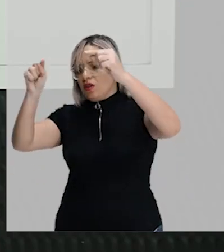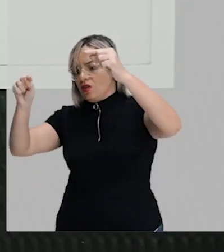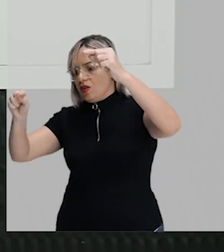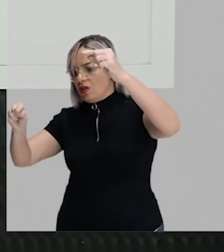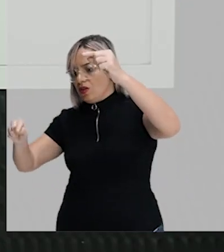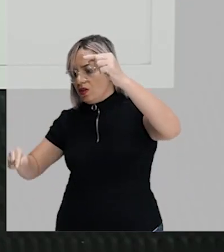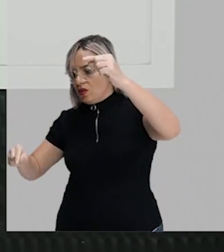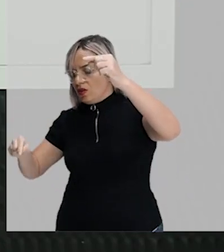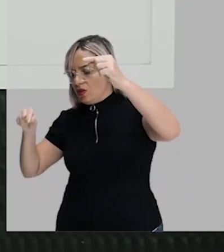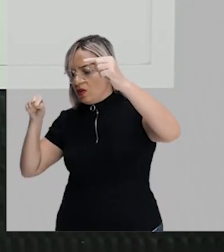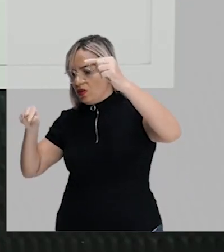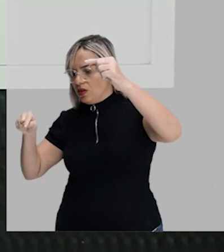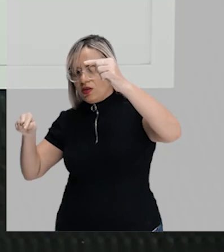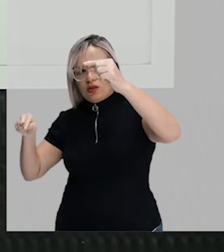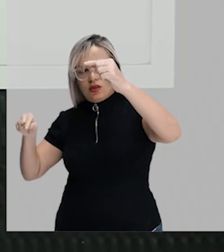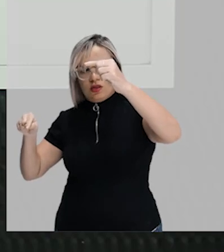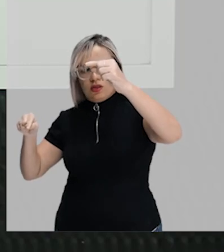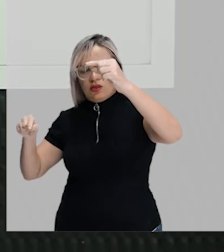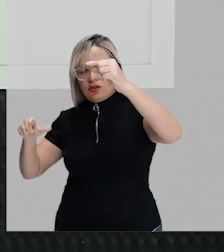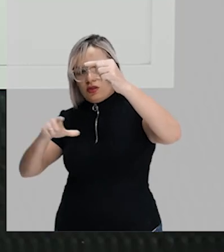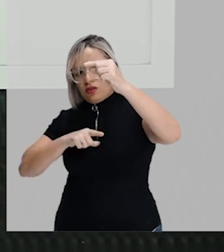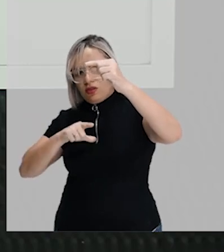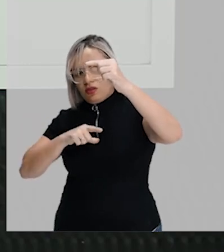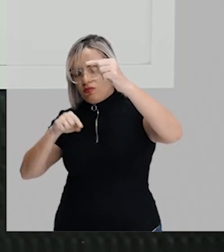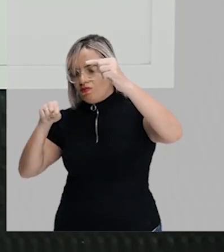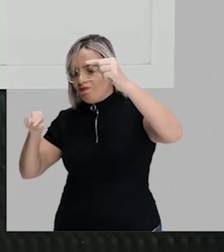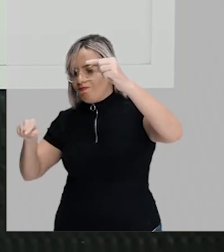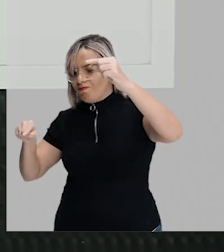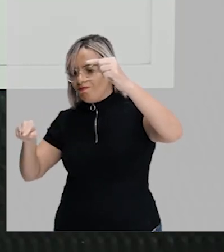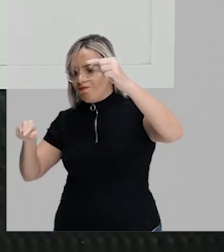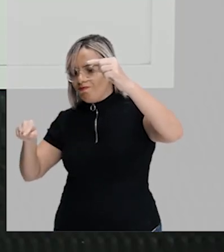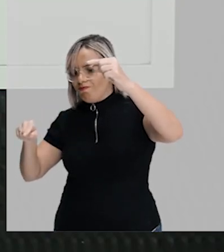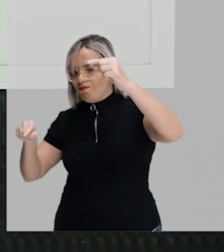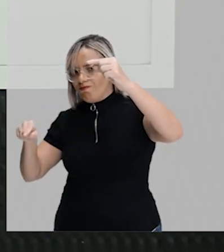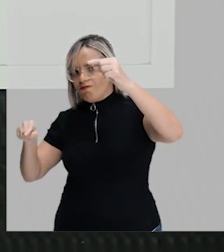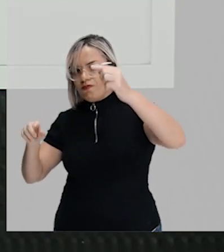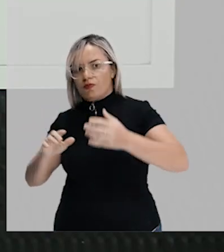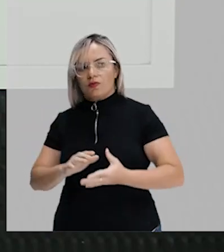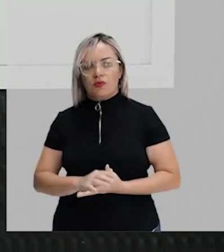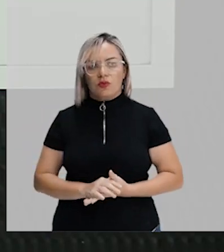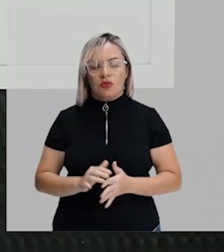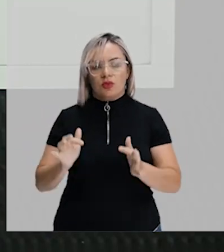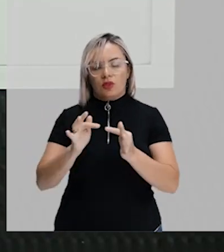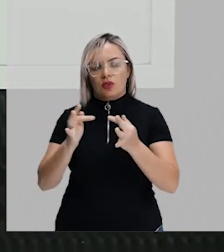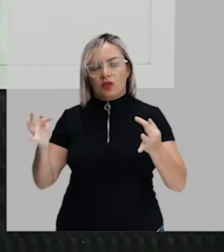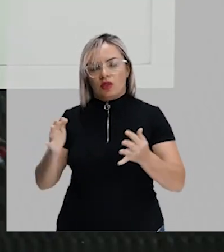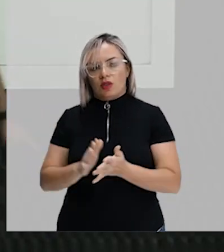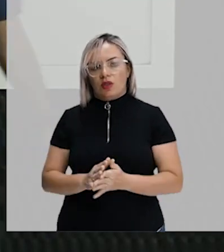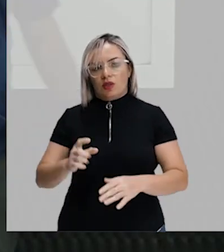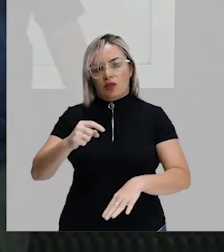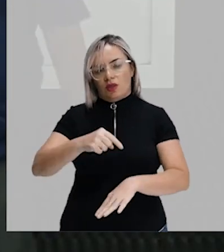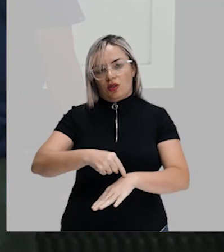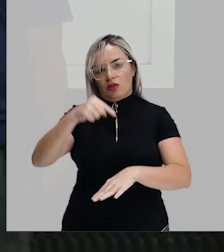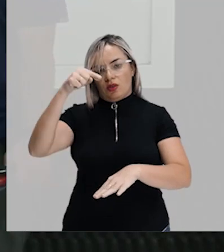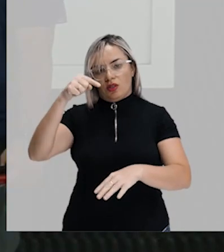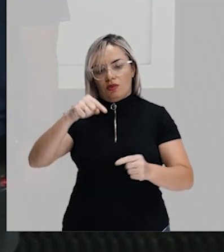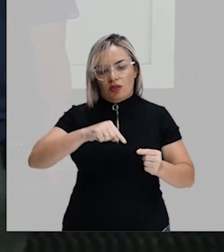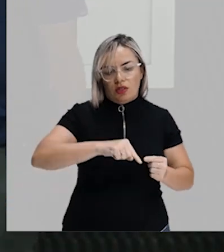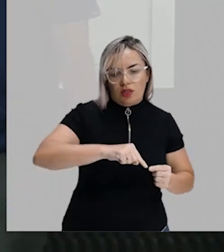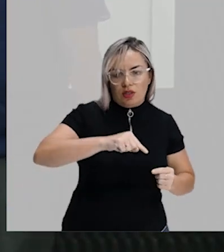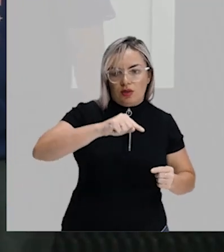alcance, né? O alcance que ele vai ter aqui. Então vai ser muito simples. Se o tempo que ele leva para